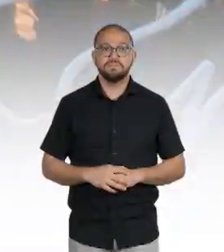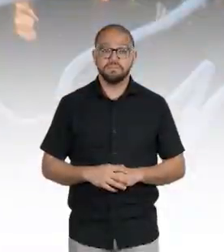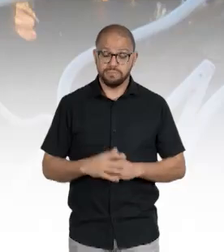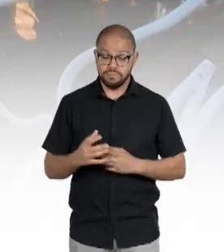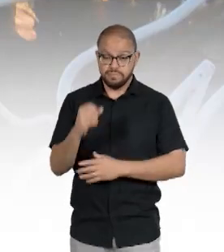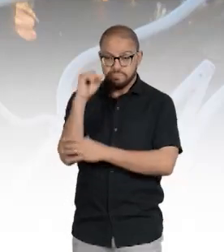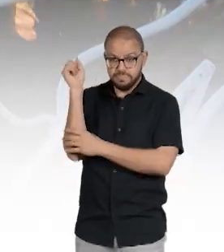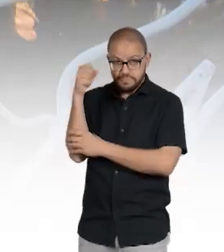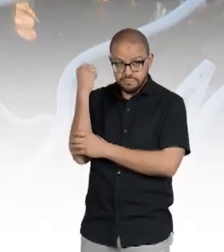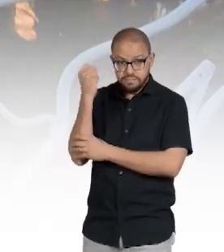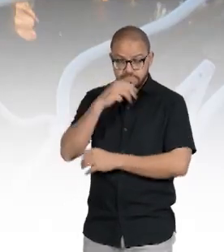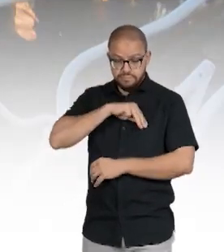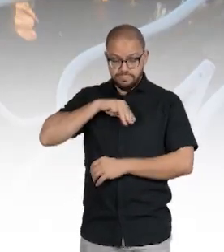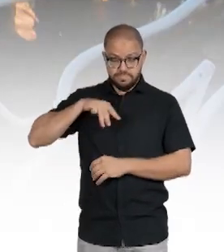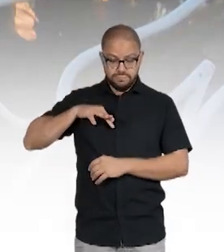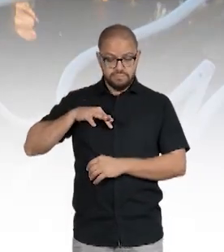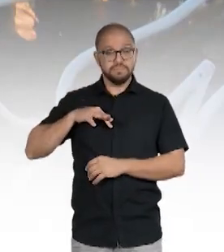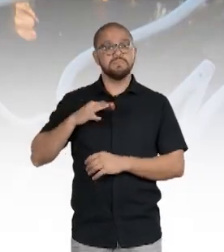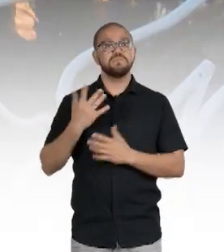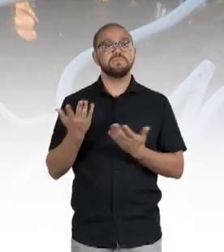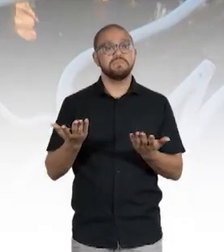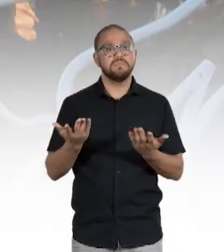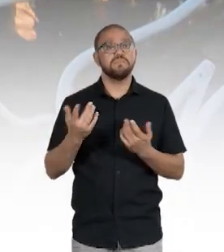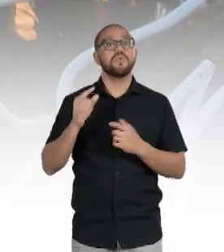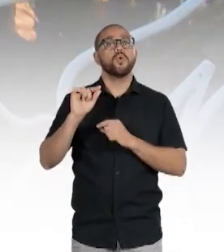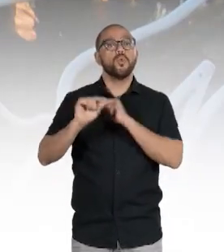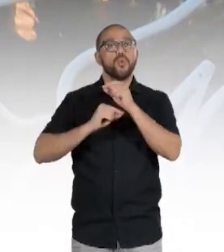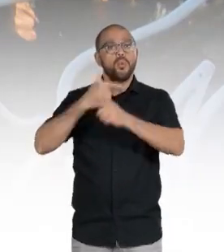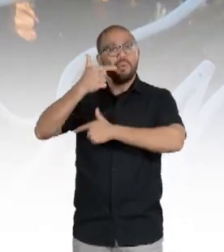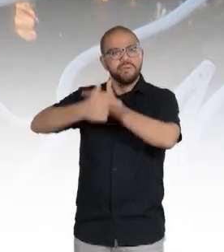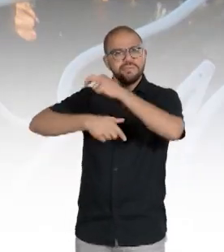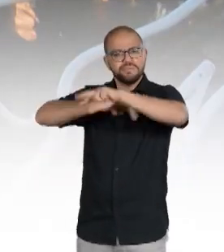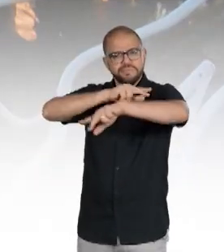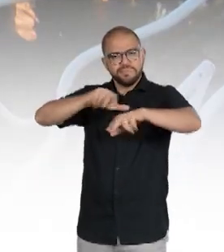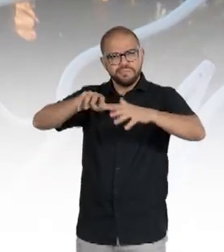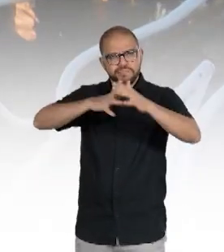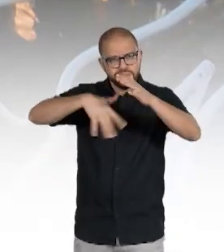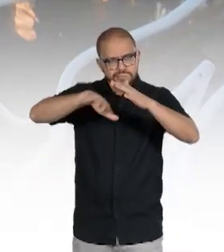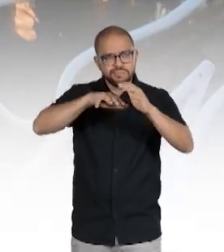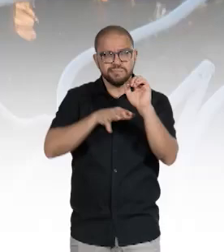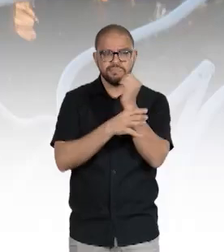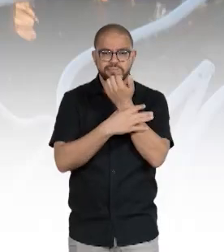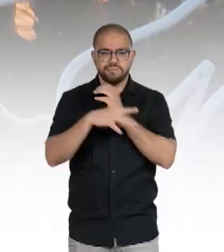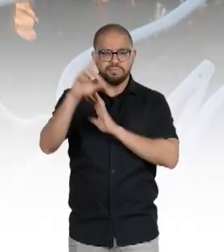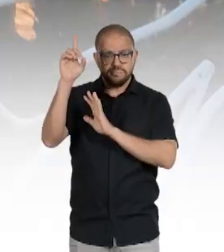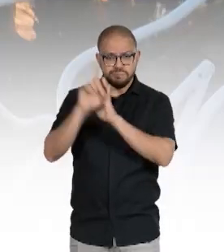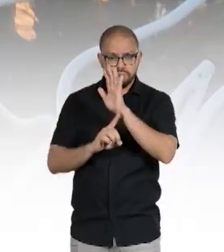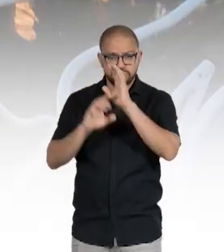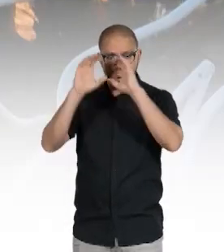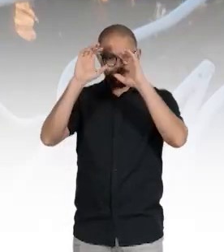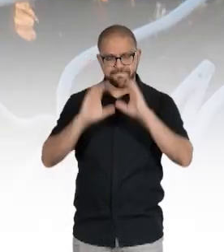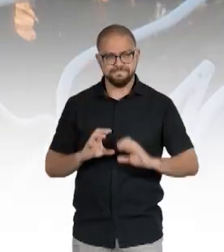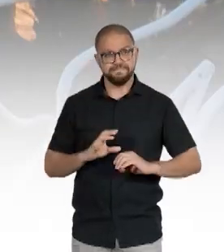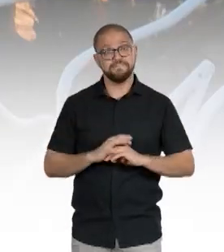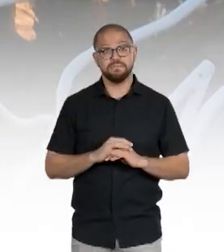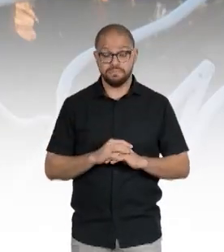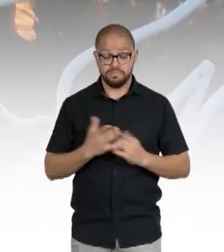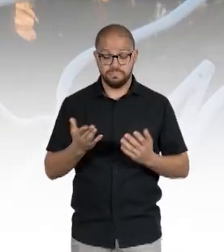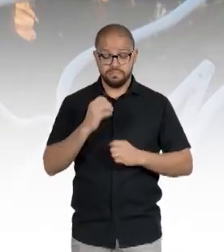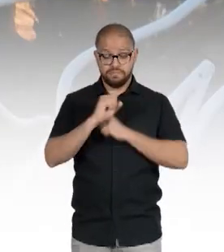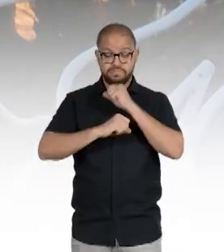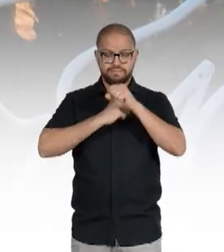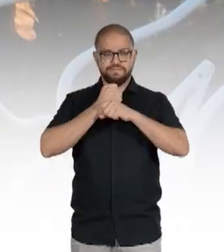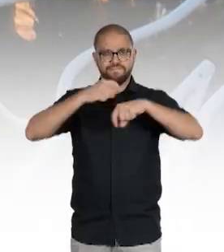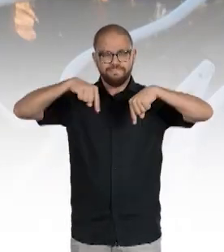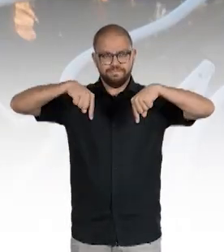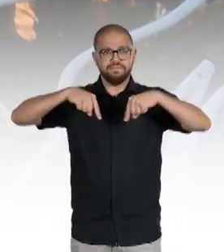Em Sergipe, o Ministério Público Federal tem atuado em diversas áreas para garantir os direitos dos cidadãos. Neste ano,